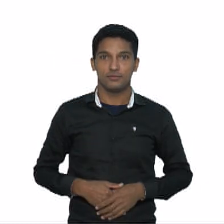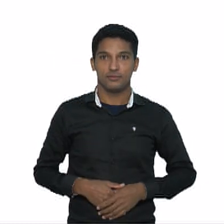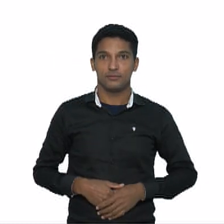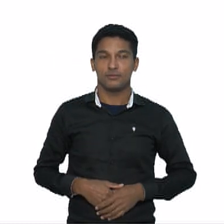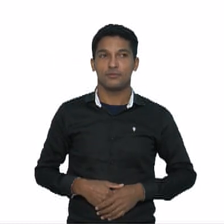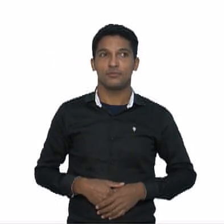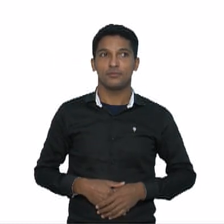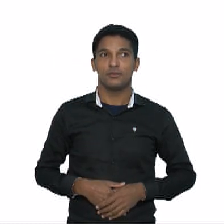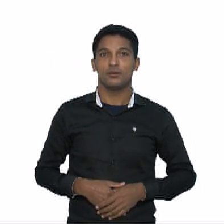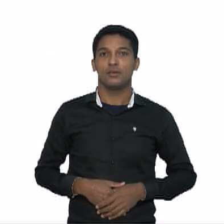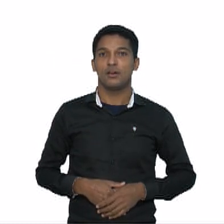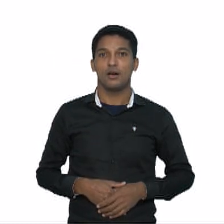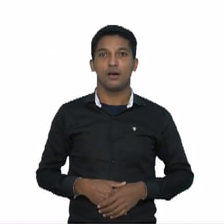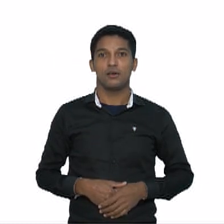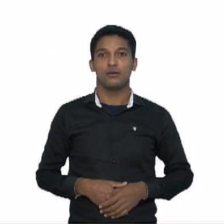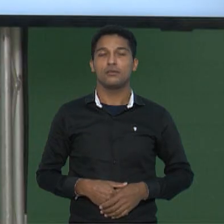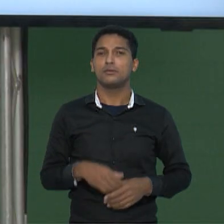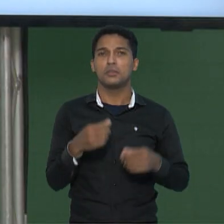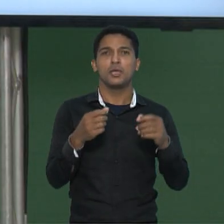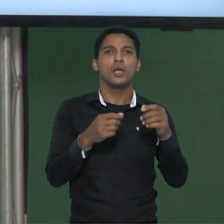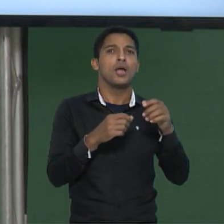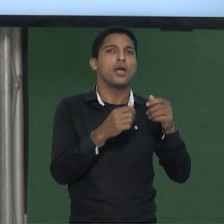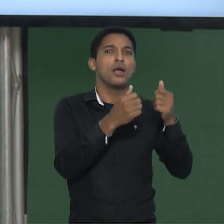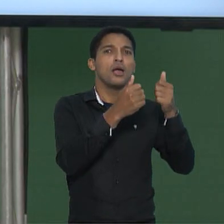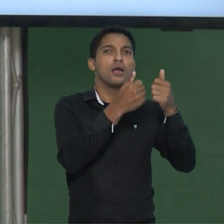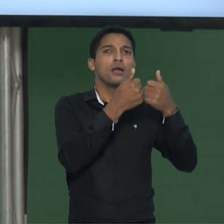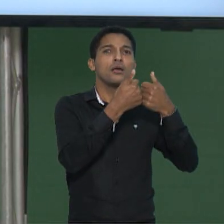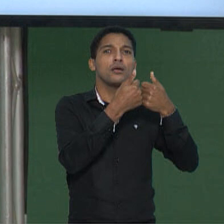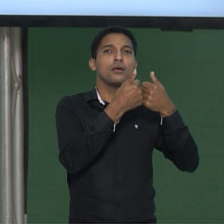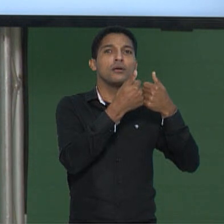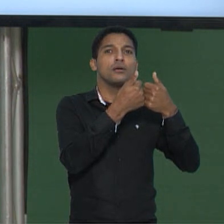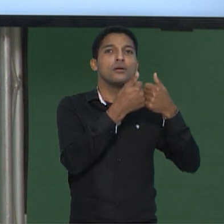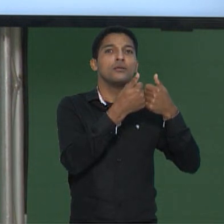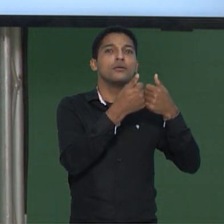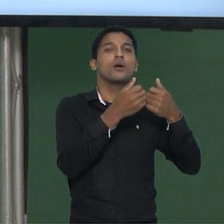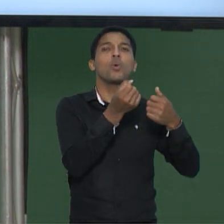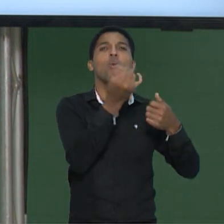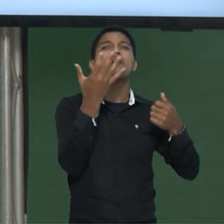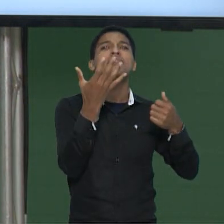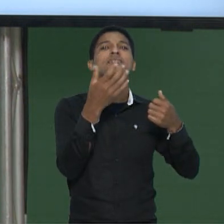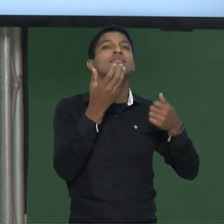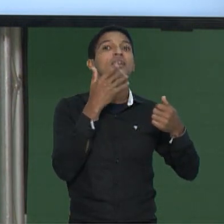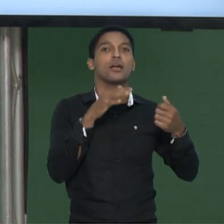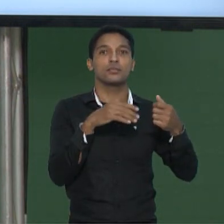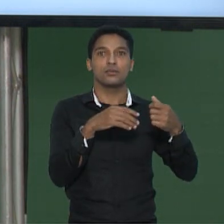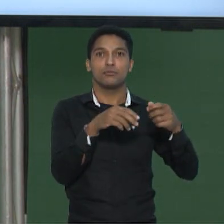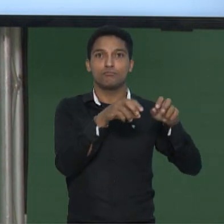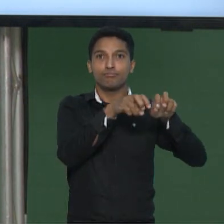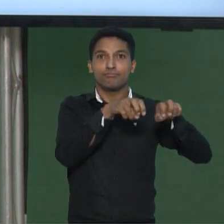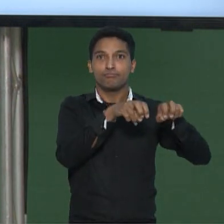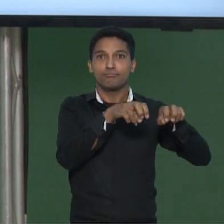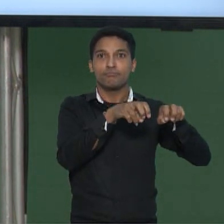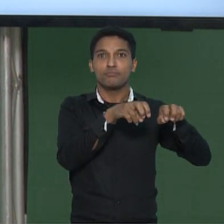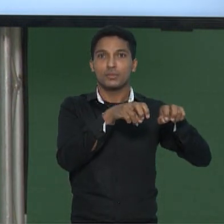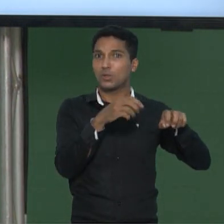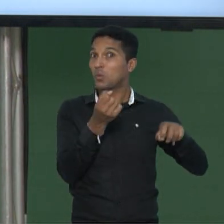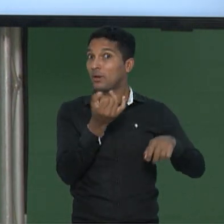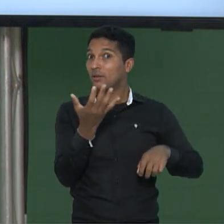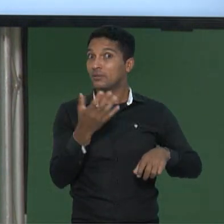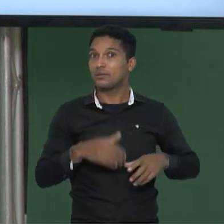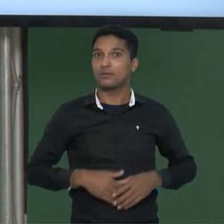school. Quantas crianças tem aqui? Mais de uma, né? Então eu tenho que preencher corretamente.